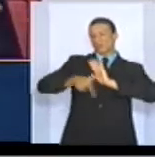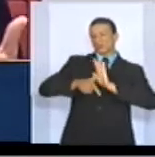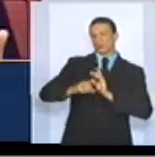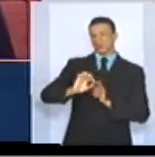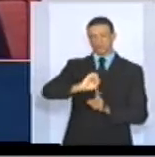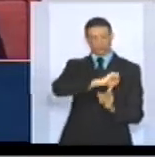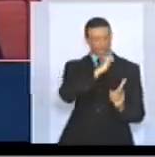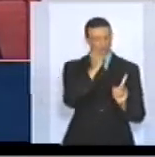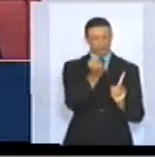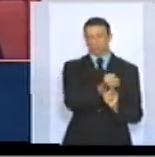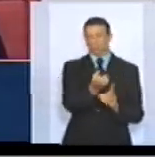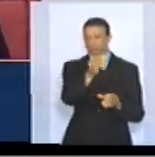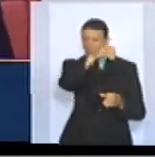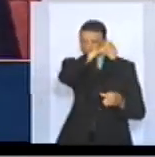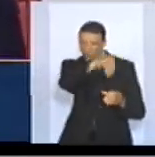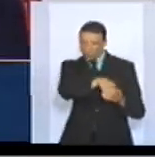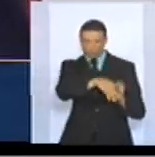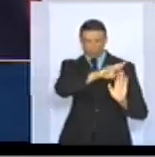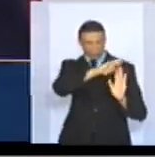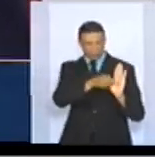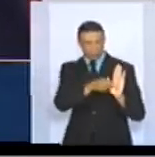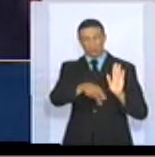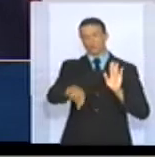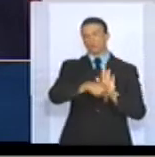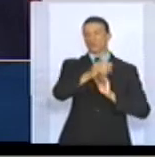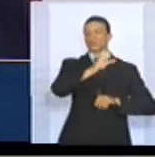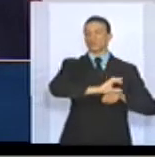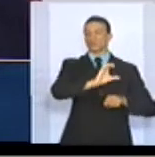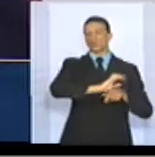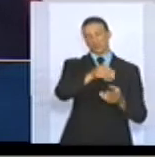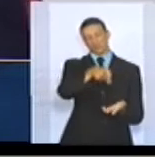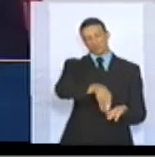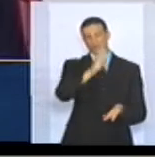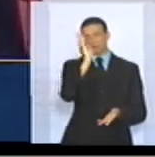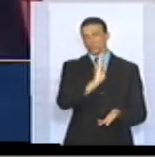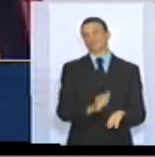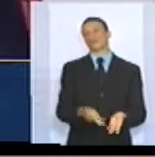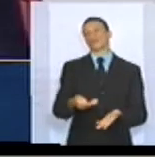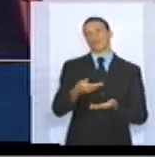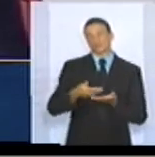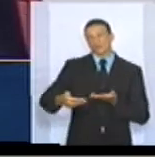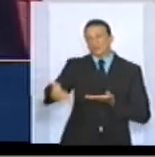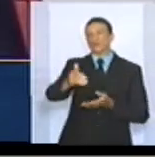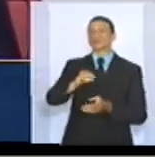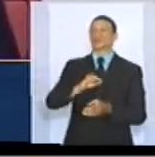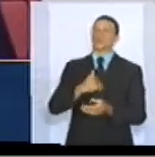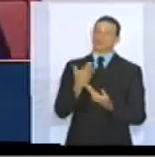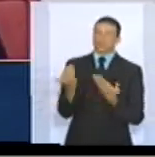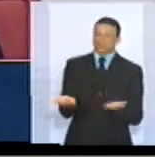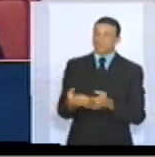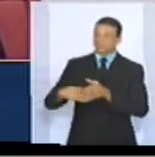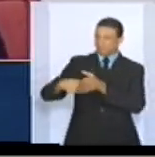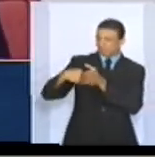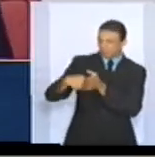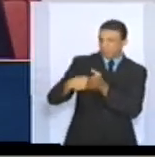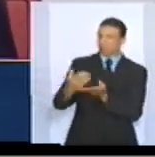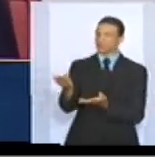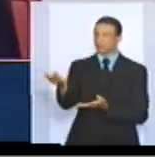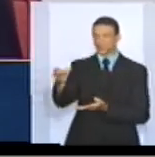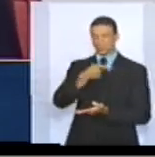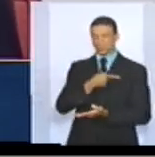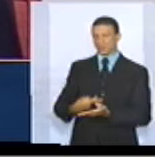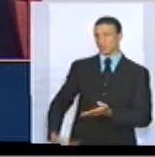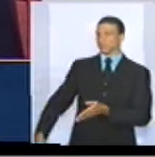sociedade aberta de intérpretes da Constituição Federal, de que nos fala Peter Hebel. E com isso, saudando mais uma vez Vossa